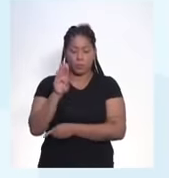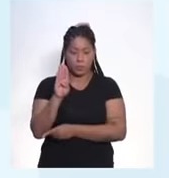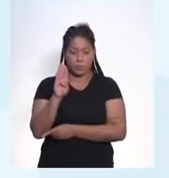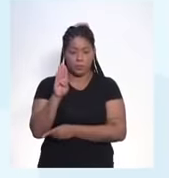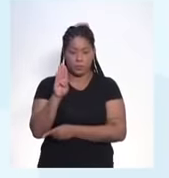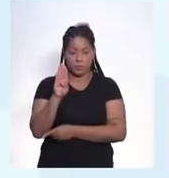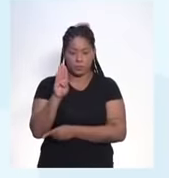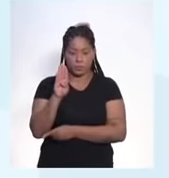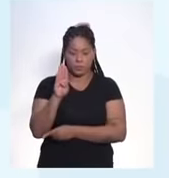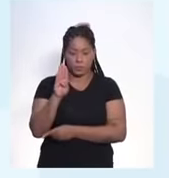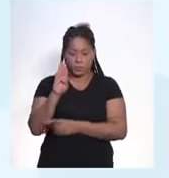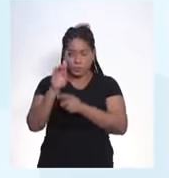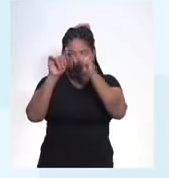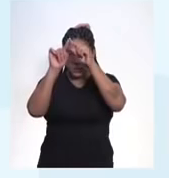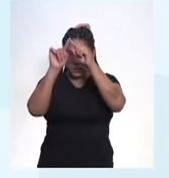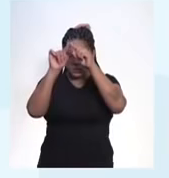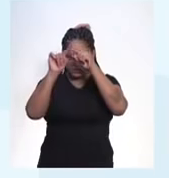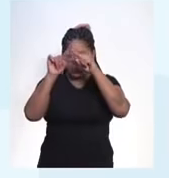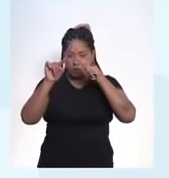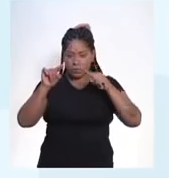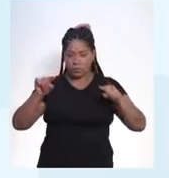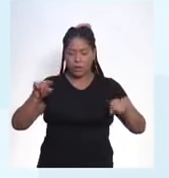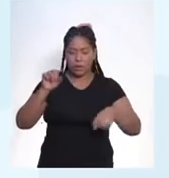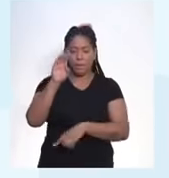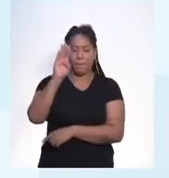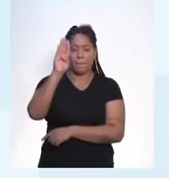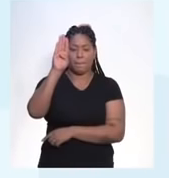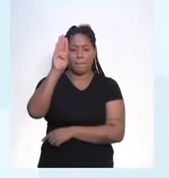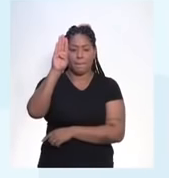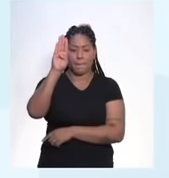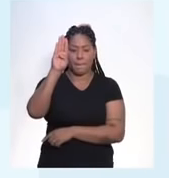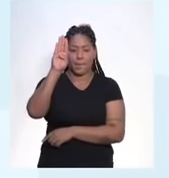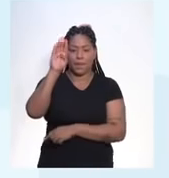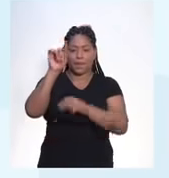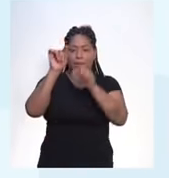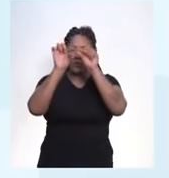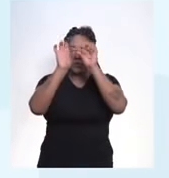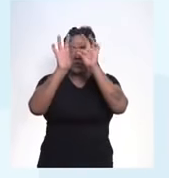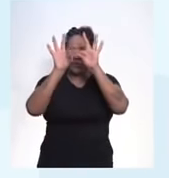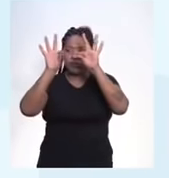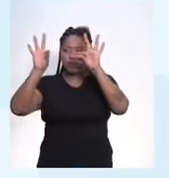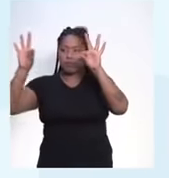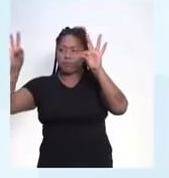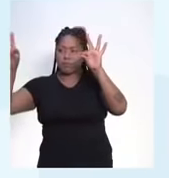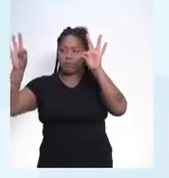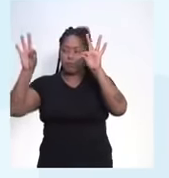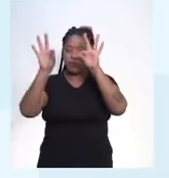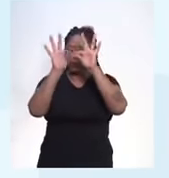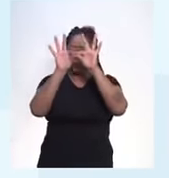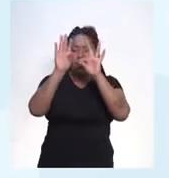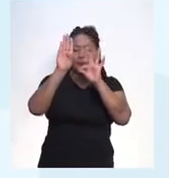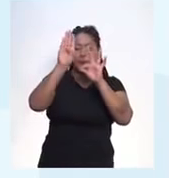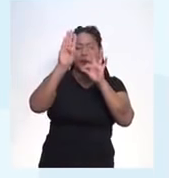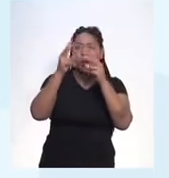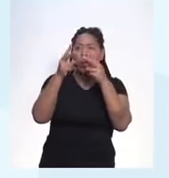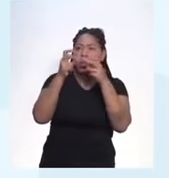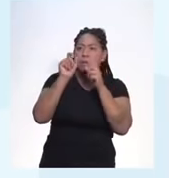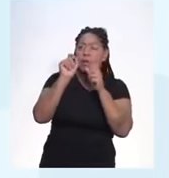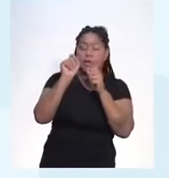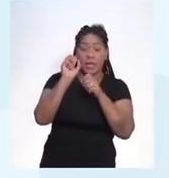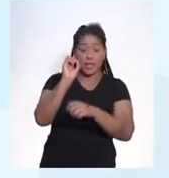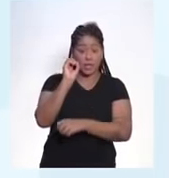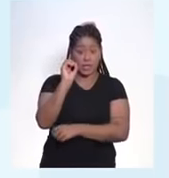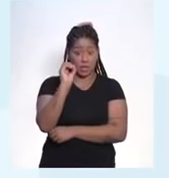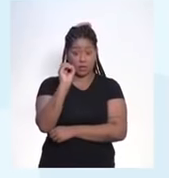que é o que nós estamos falando desde a outra aula Tony é o ponto em cima da reta quando tá lá em e eu tenho que observar que ele é